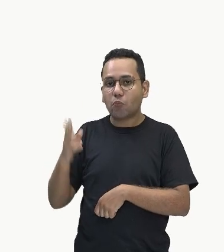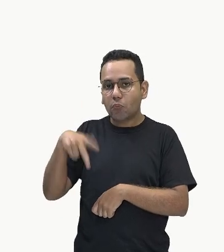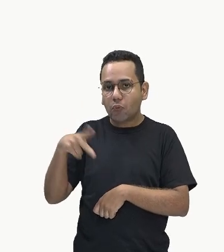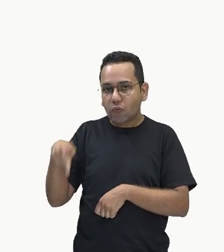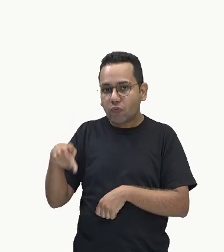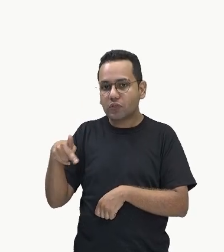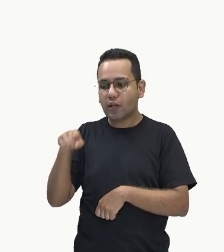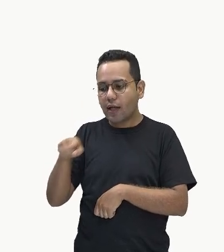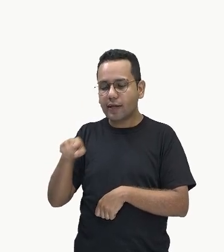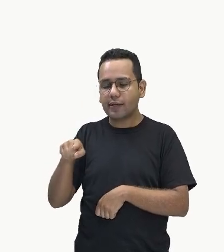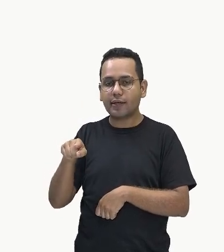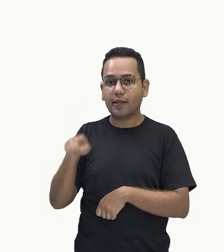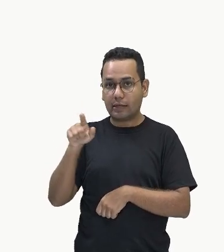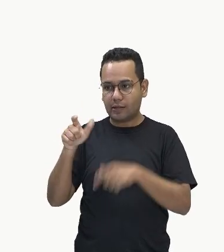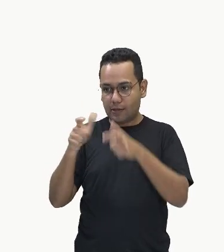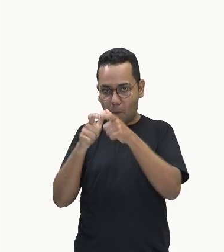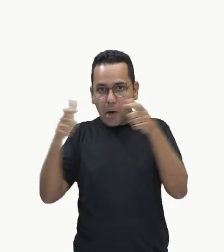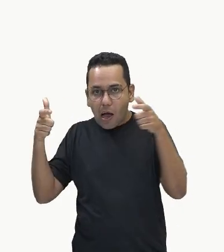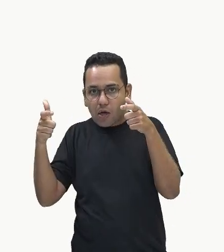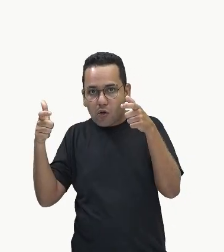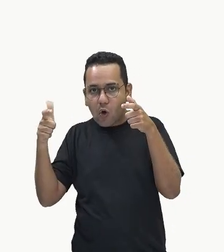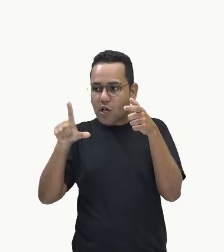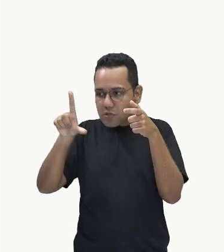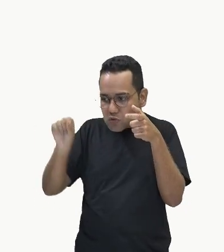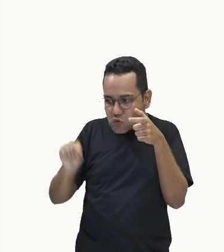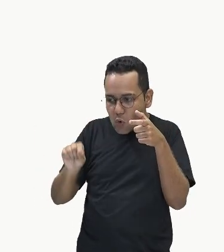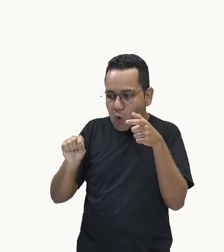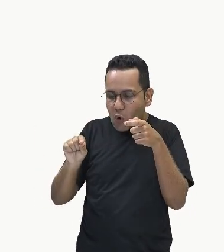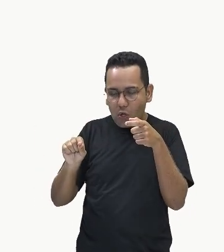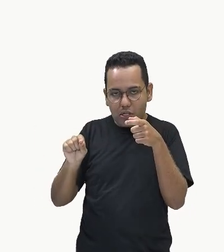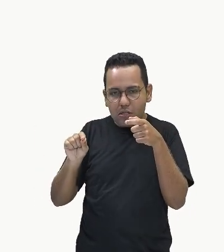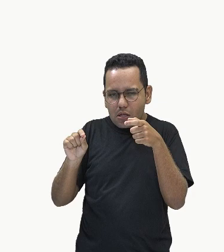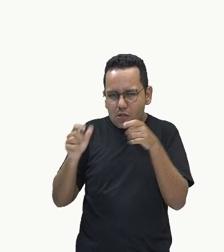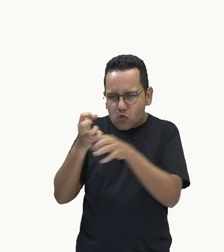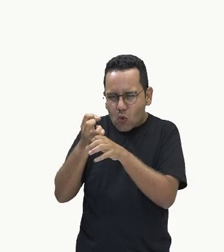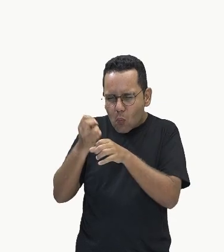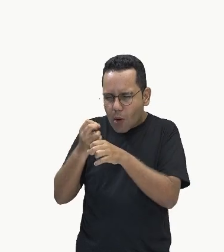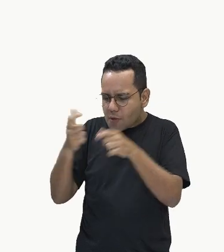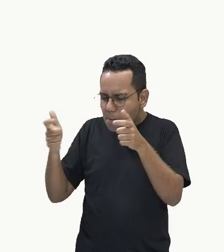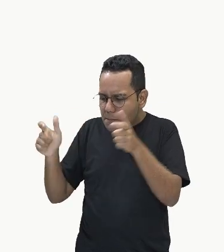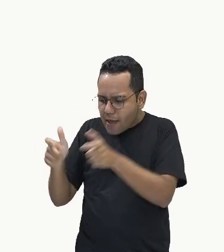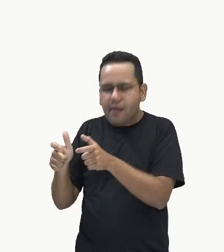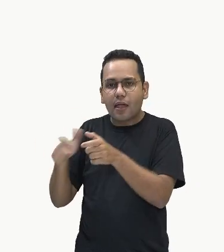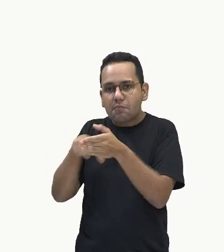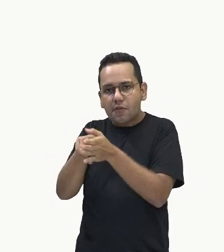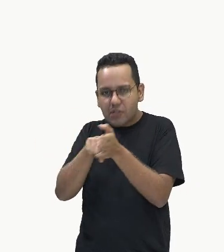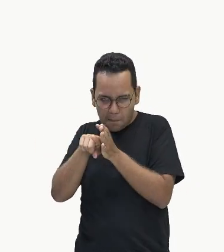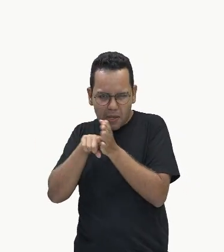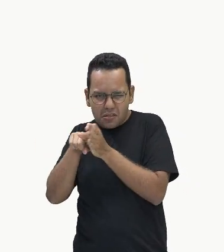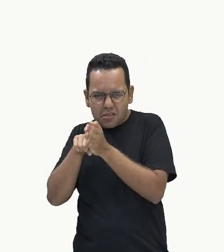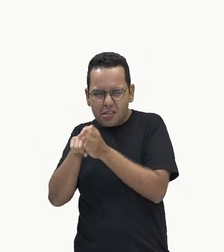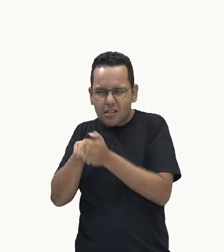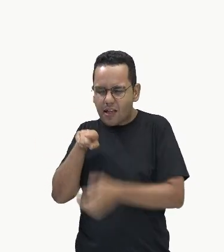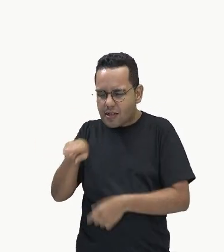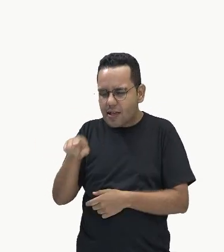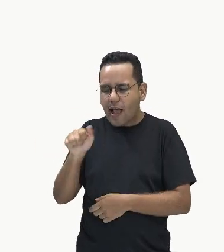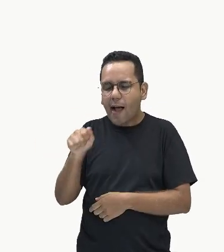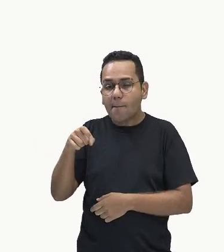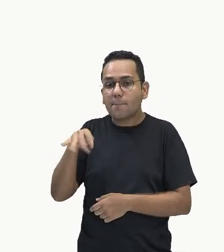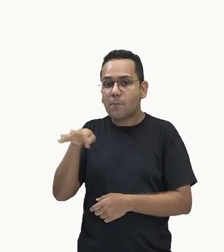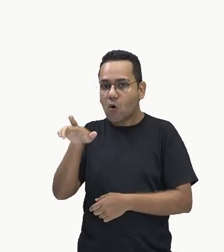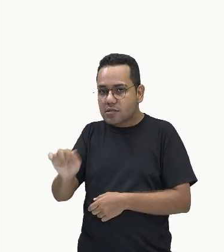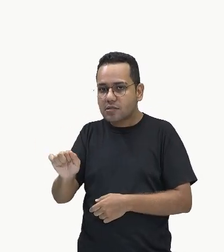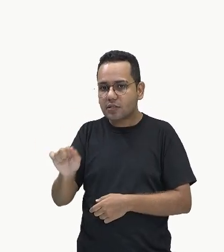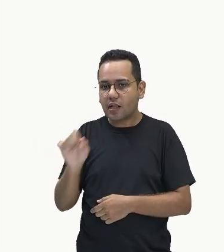população. Então, os 25 mil é a minha população, e aí os 2.000